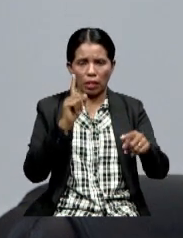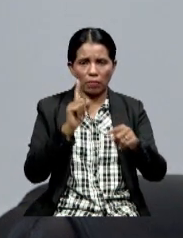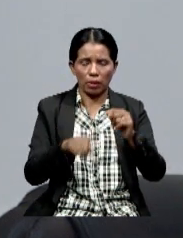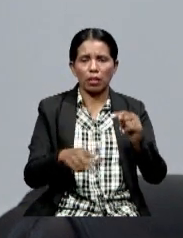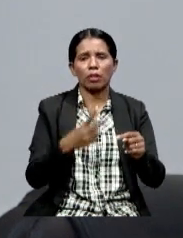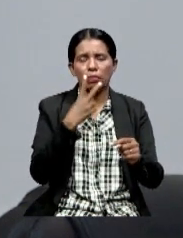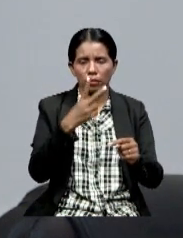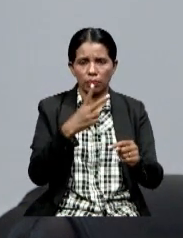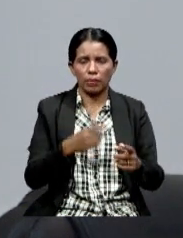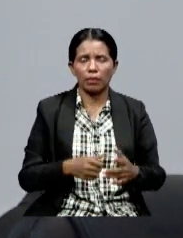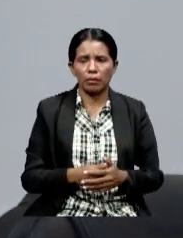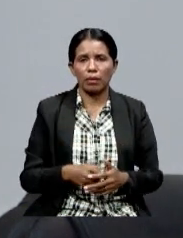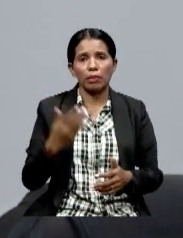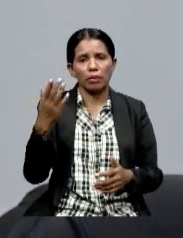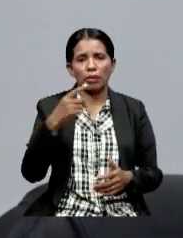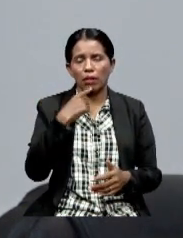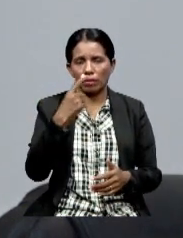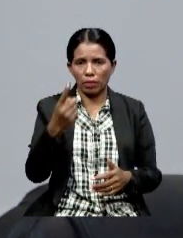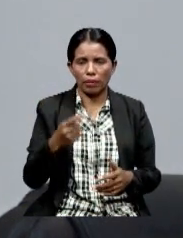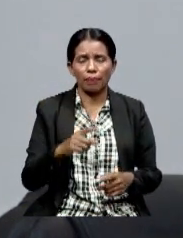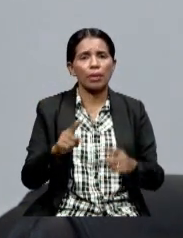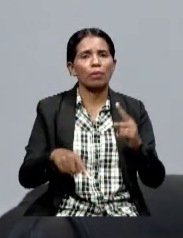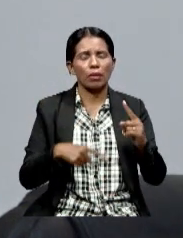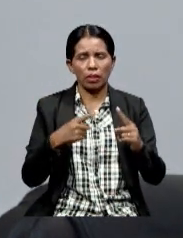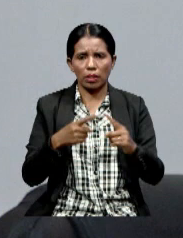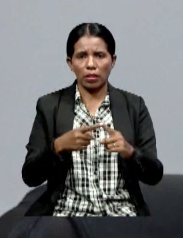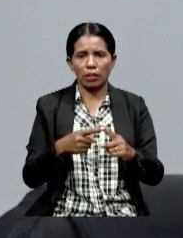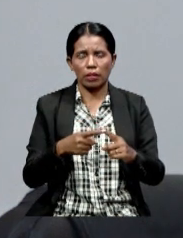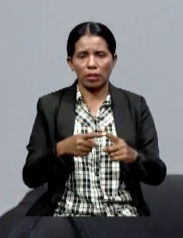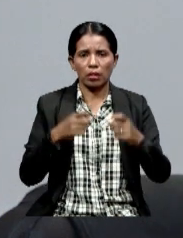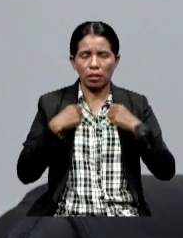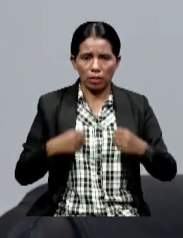Então, e não vai entender. O envia a autoridade de saúde.